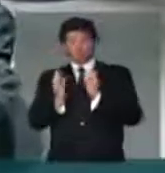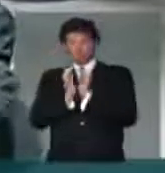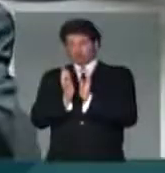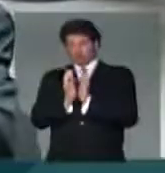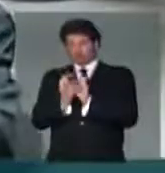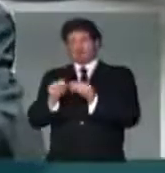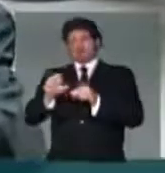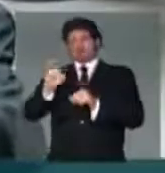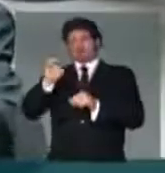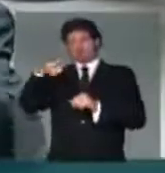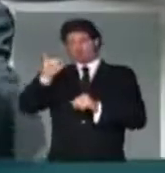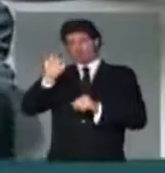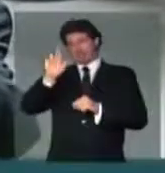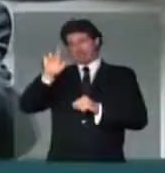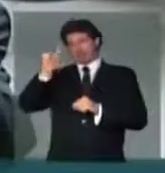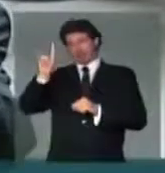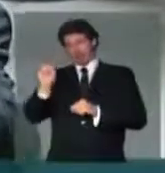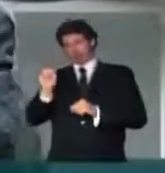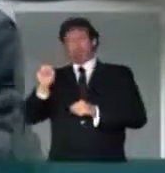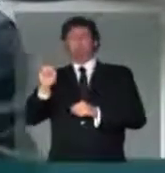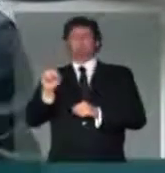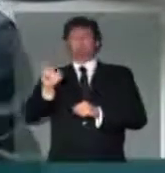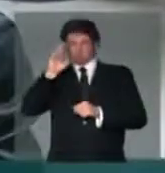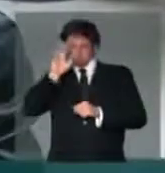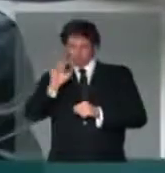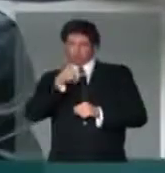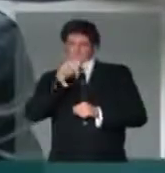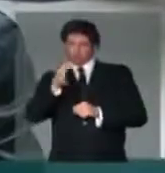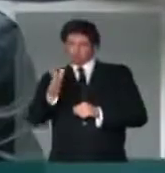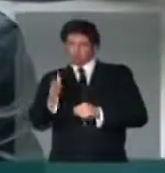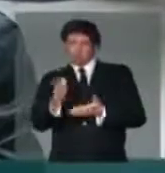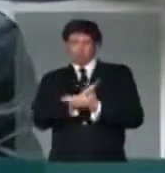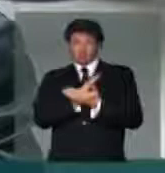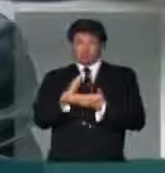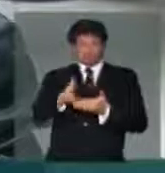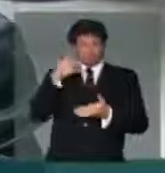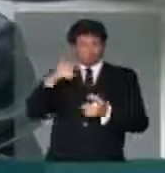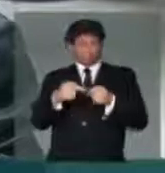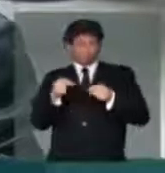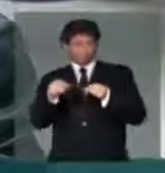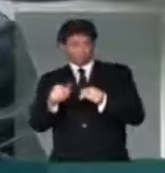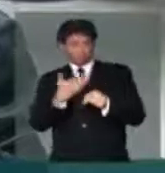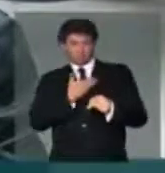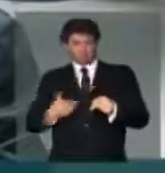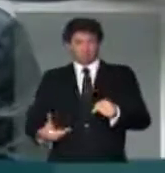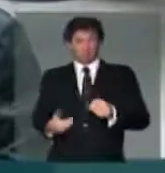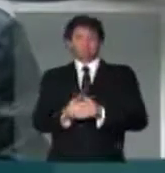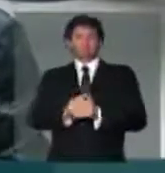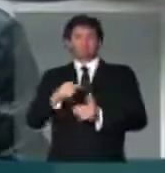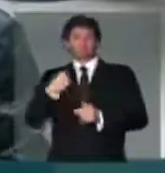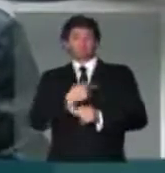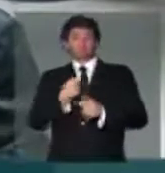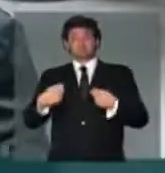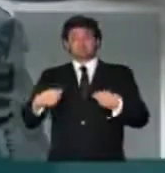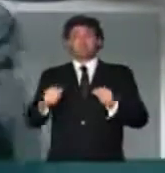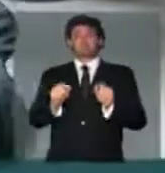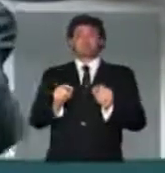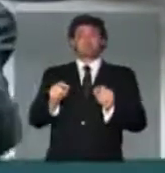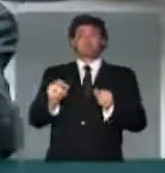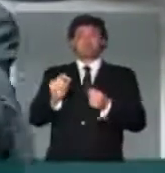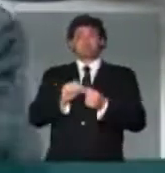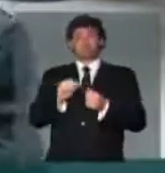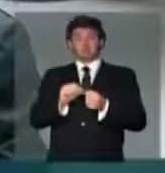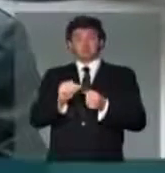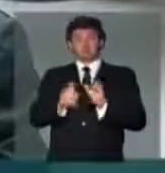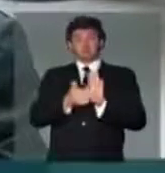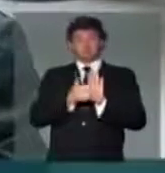com o semiárido, e Vossa Excelência já sugeriu algumas dessas políticas públicas, nós temos que fazer aquela